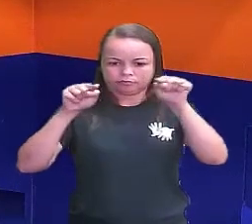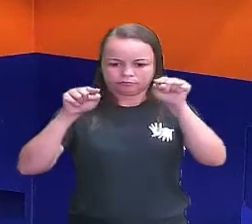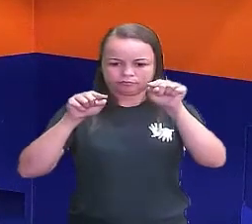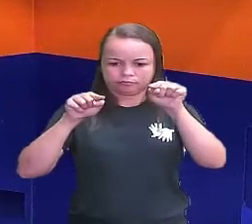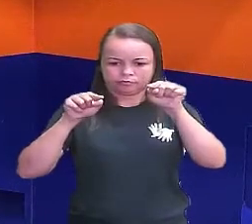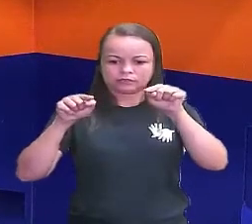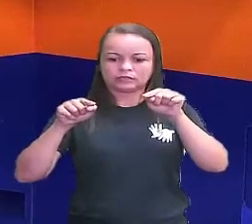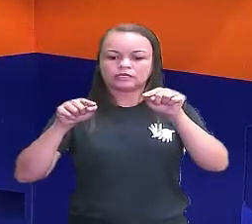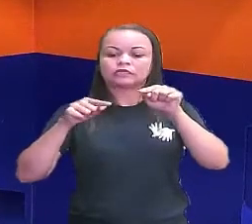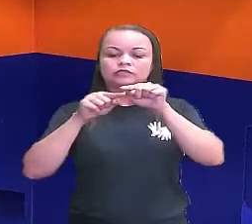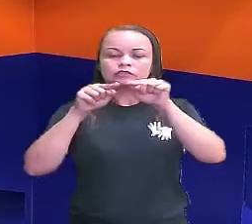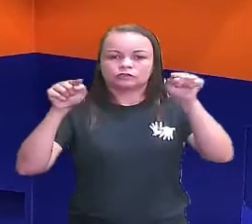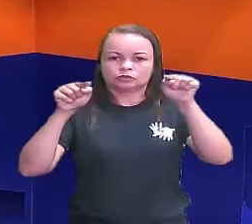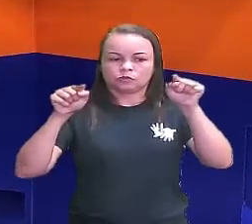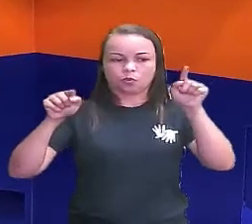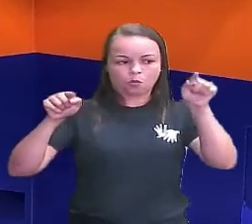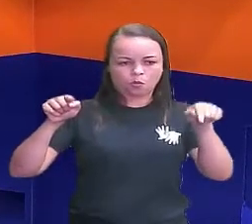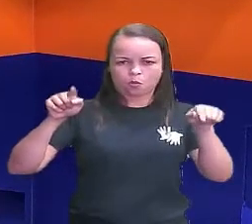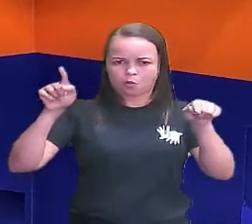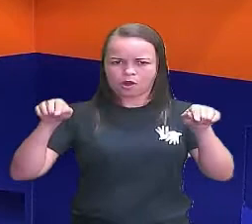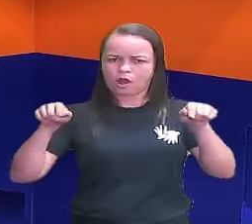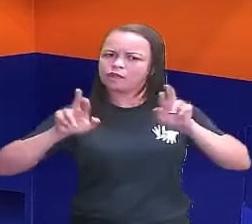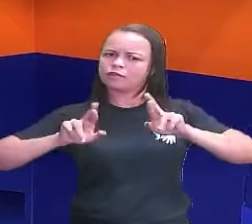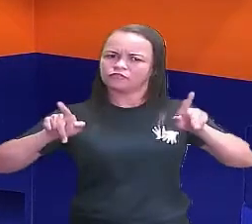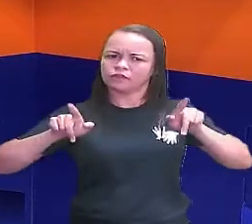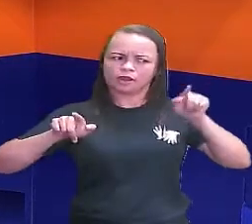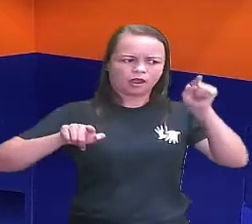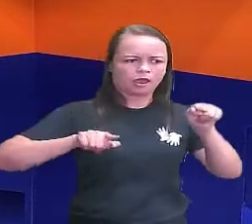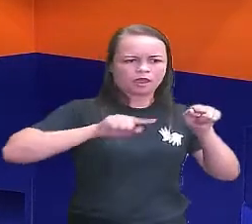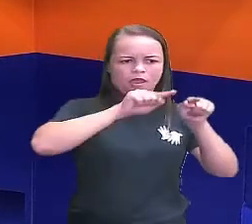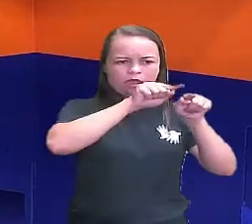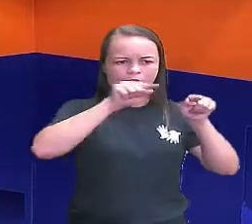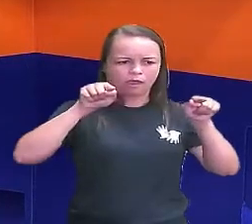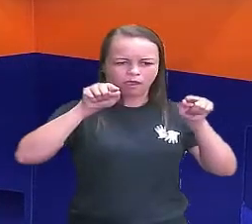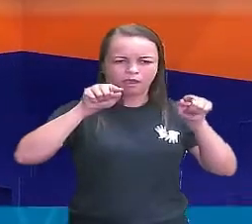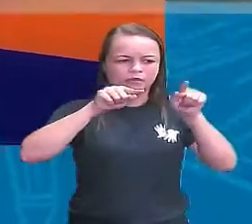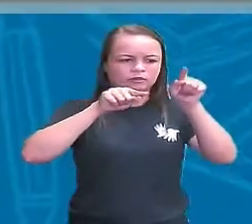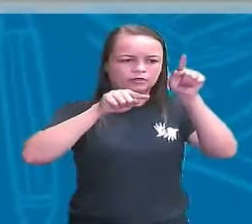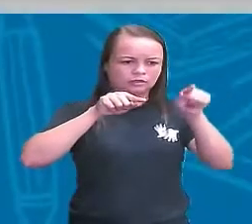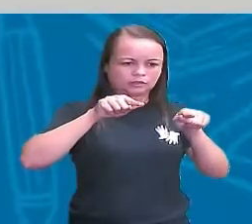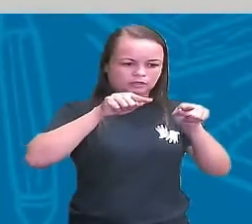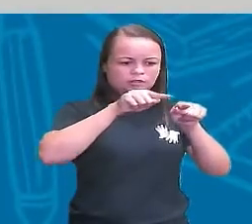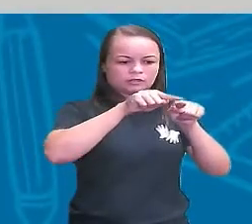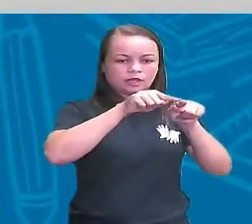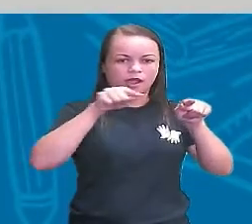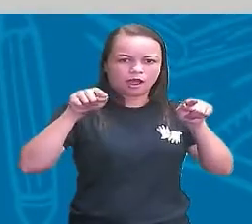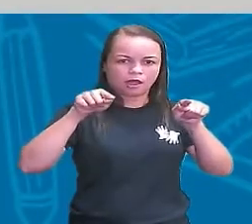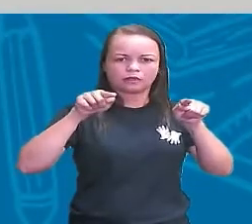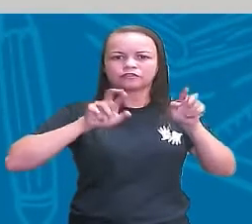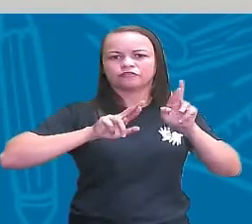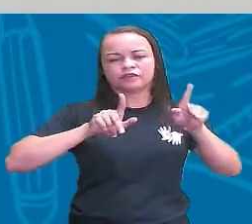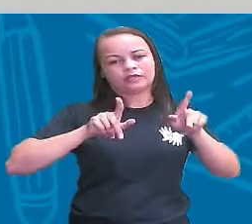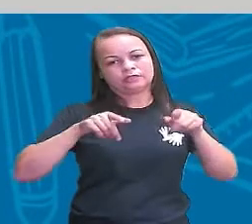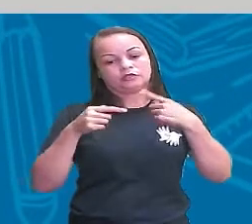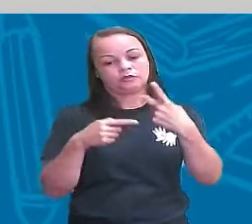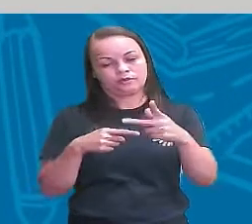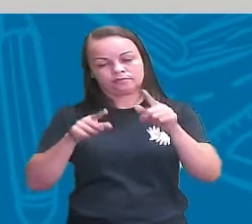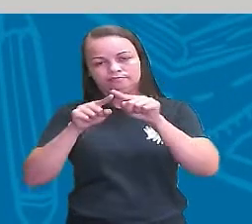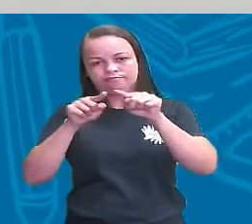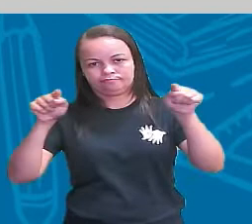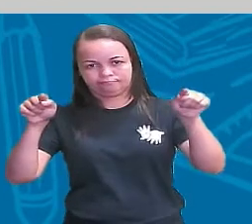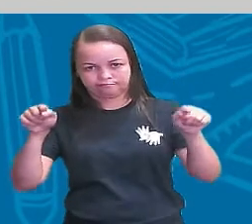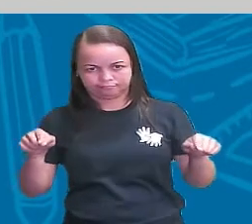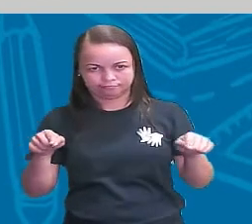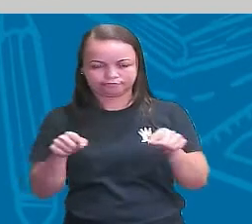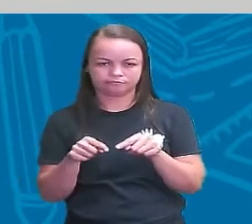são diferentes desses meus outros 2, tá? Então, isso é um retângulo. Mas o retângulo,